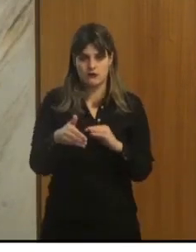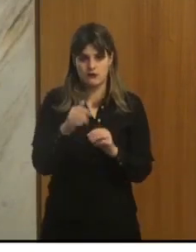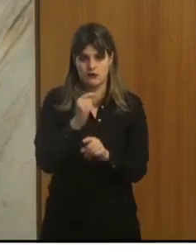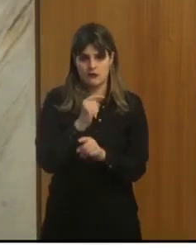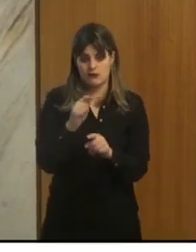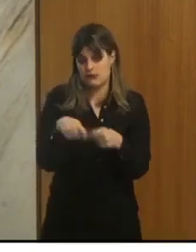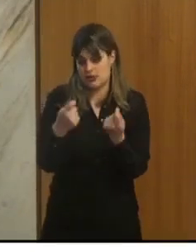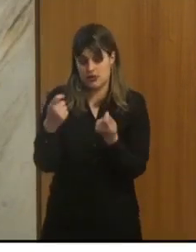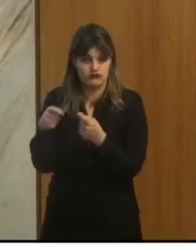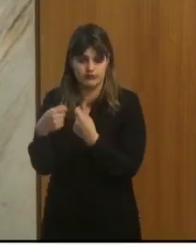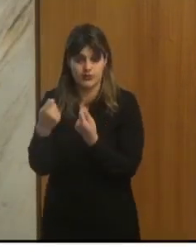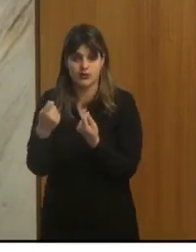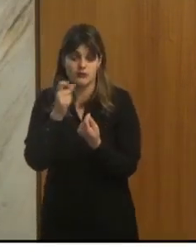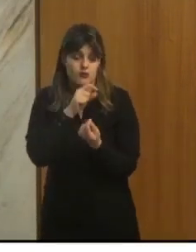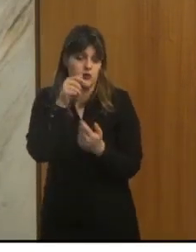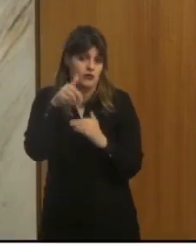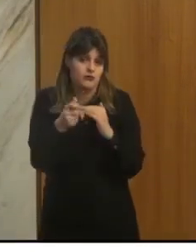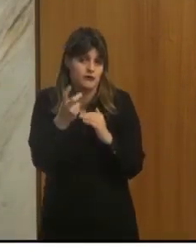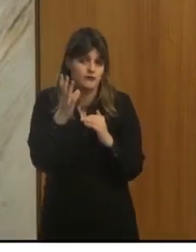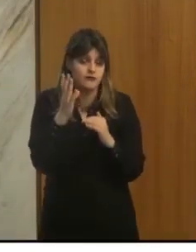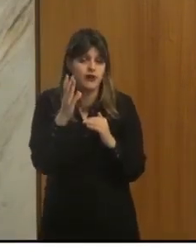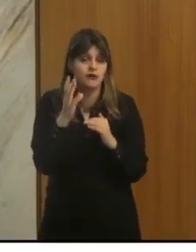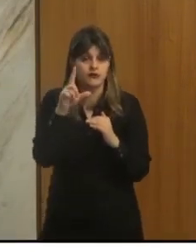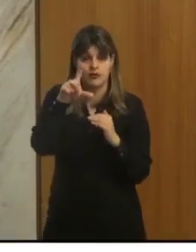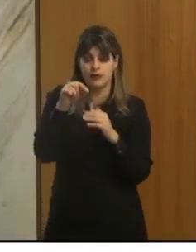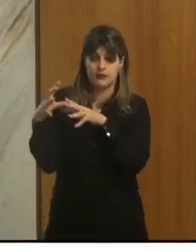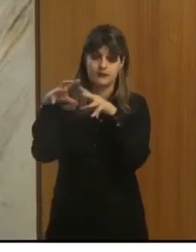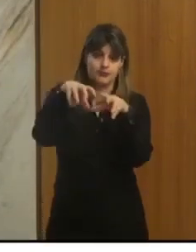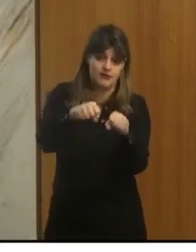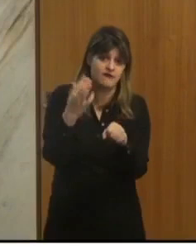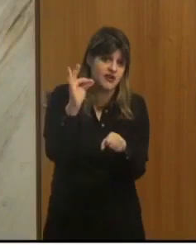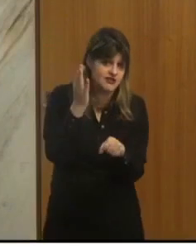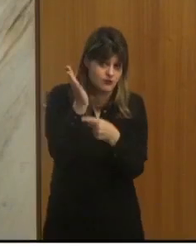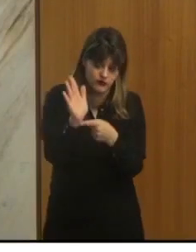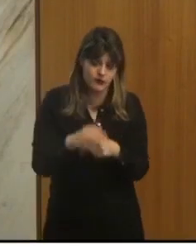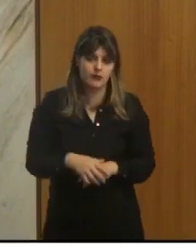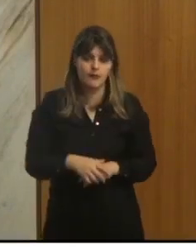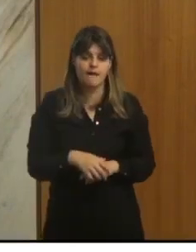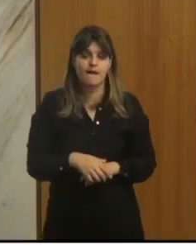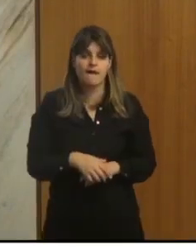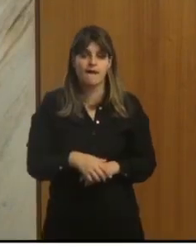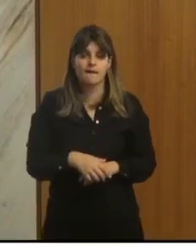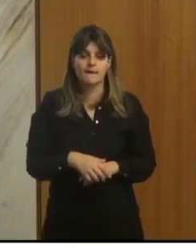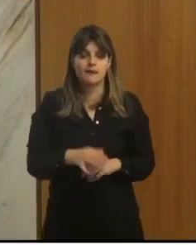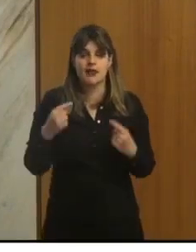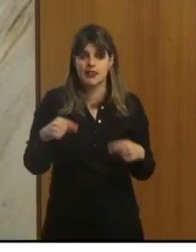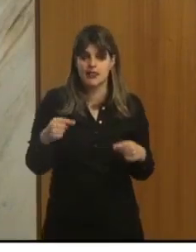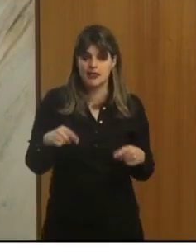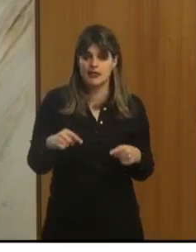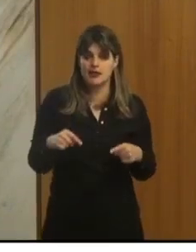partidos, podia acontecer muitas coisas, inclusive a invasão dos franceses. E tem uma